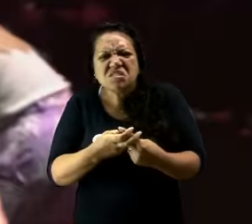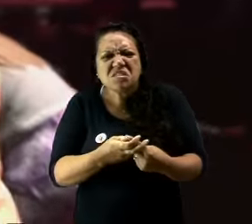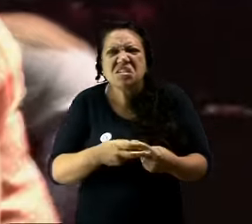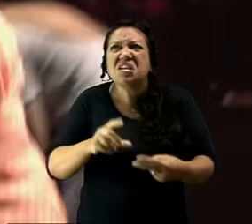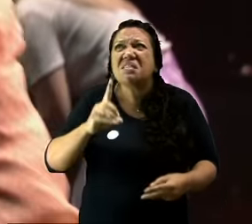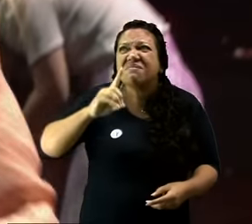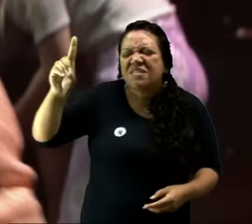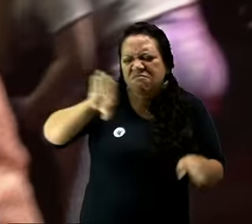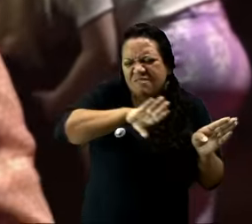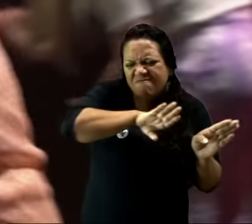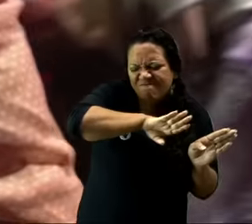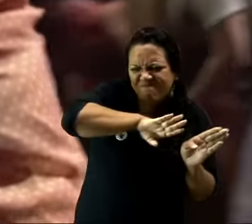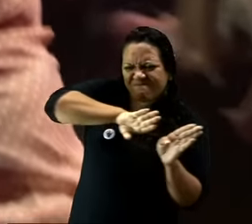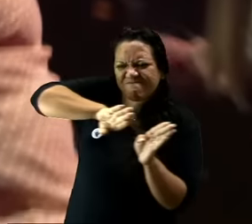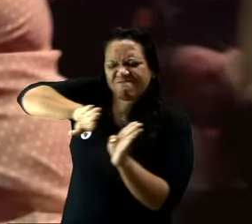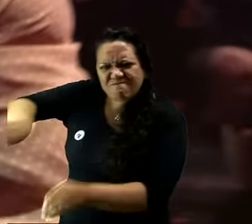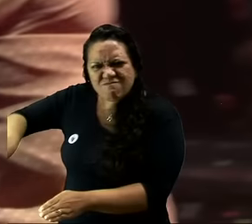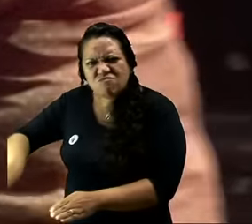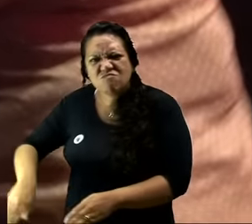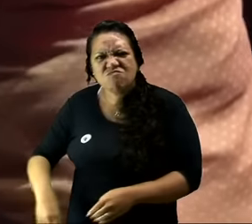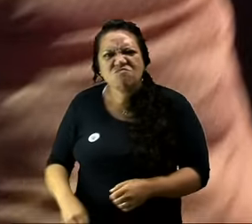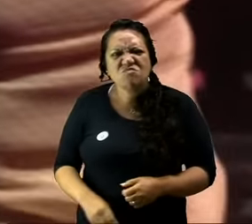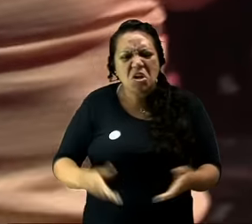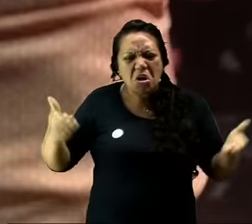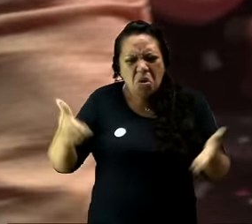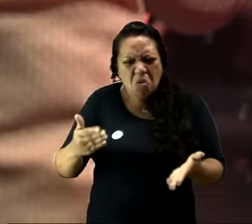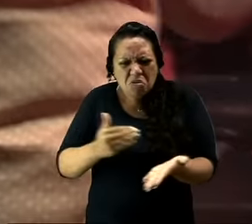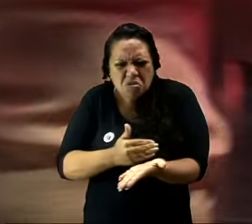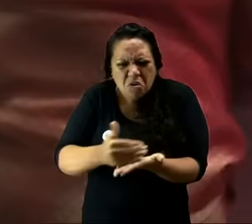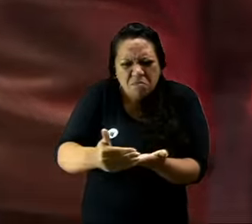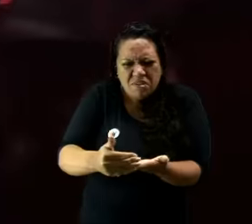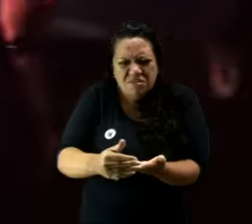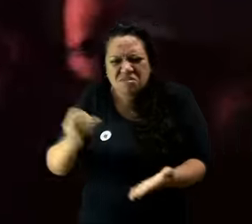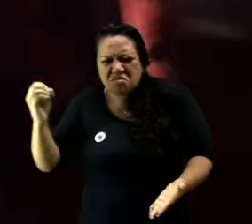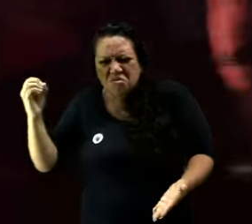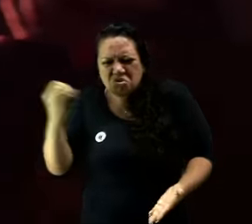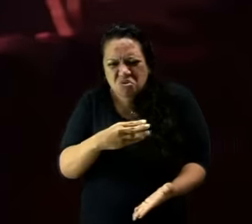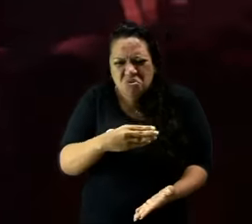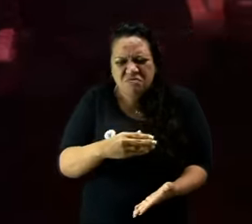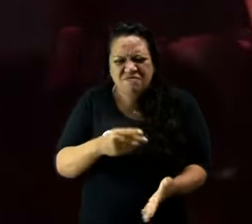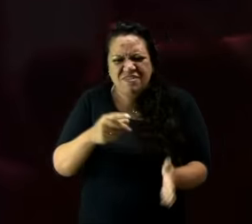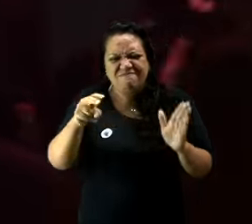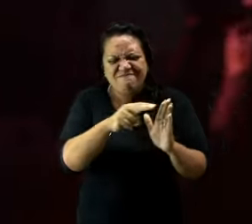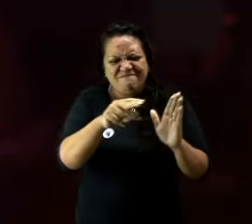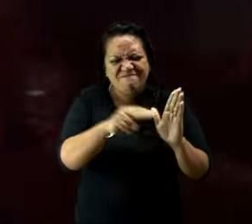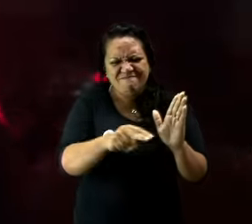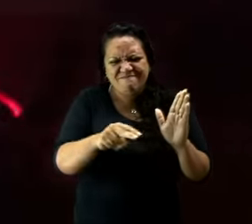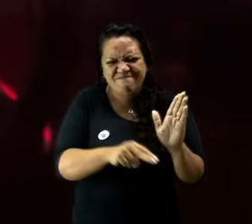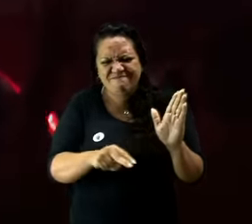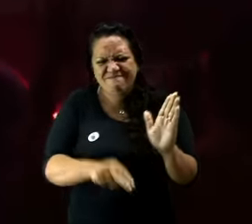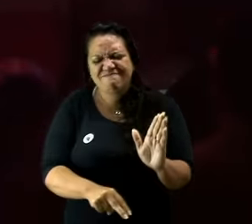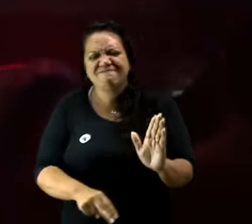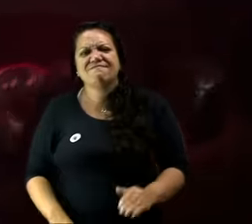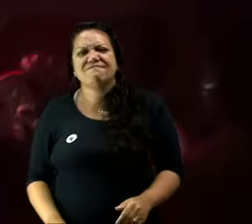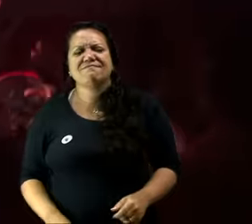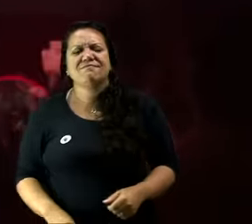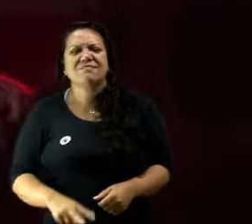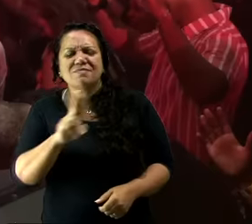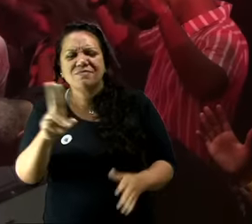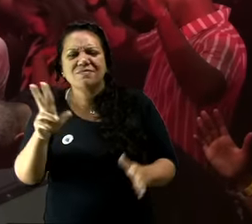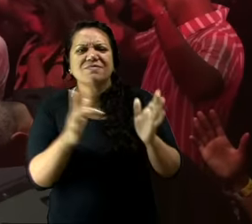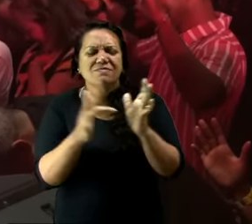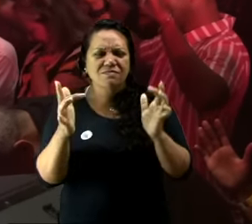arrancando hoje. Hoje começa uma nova etapa. Hoje começa a rebanda, rabanda,